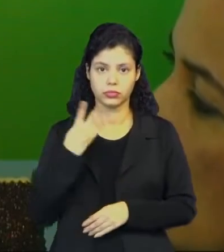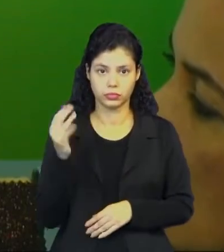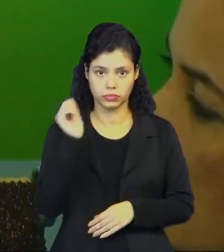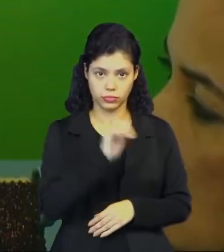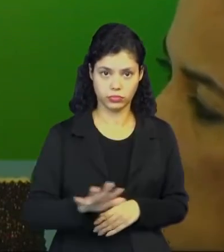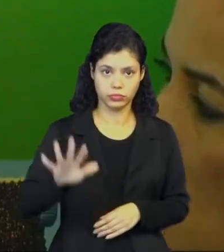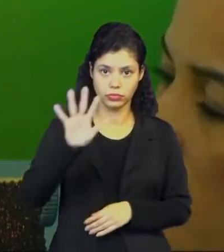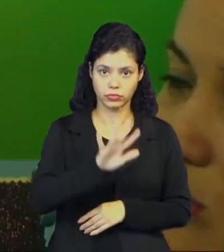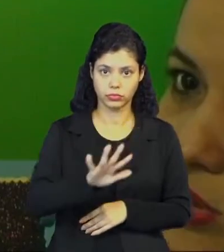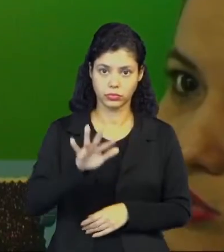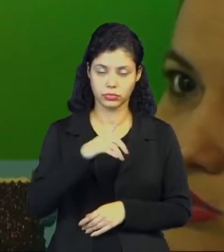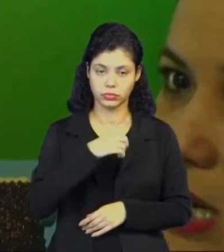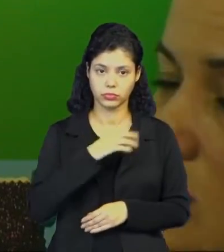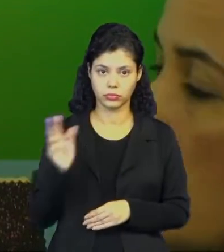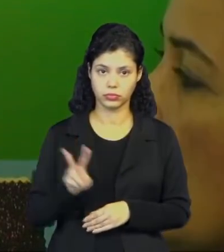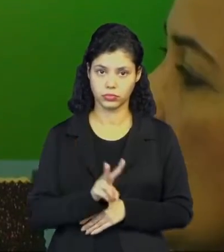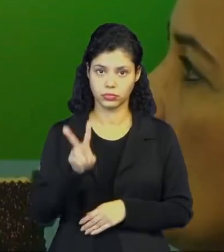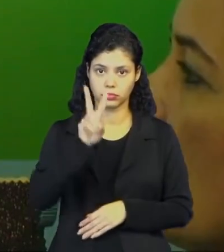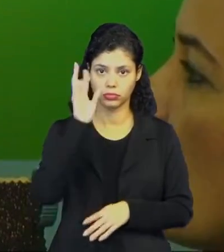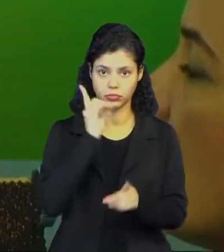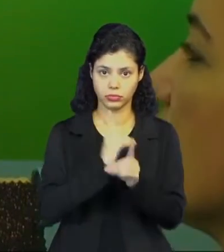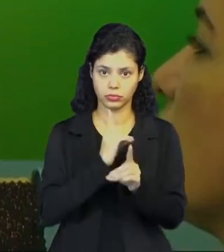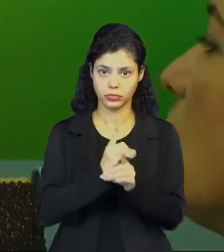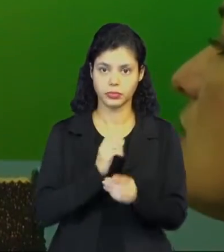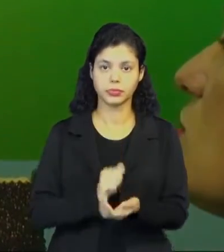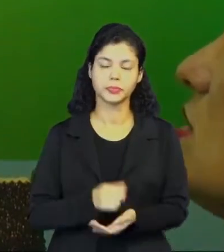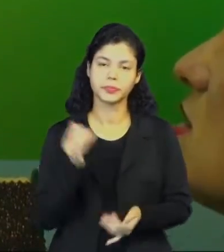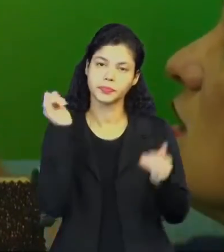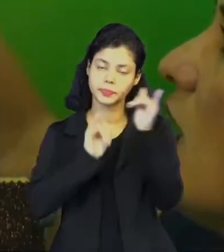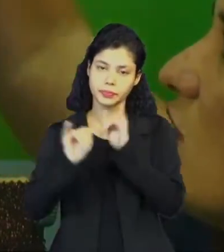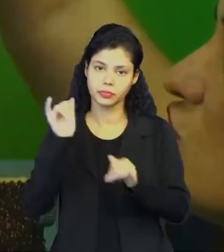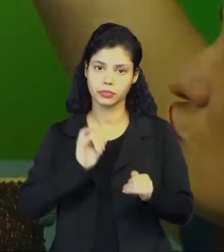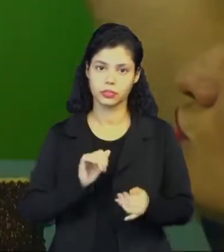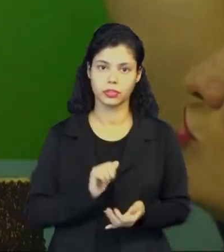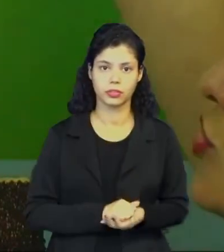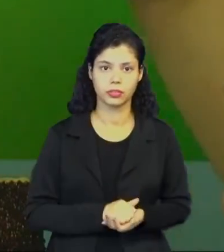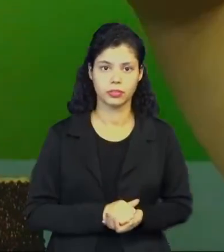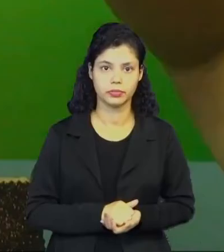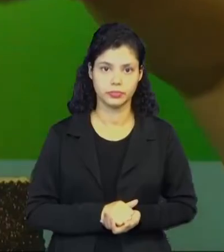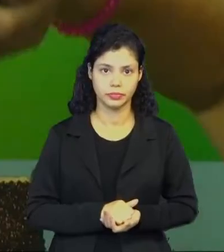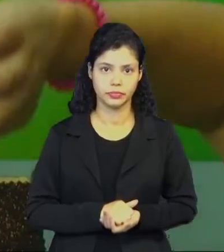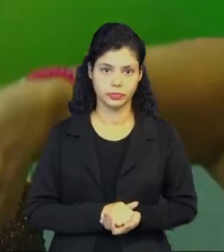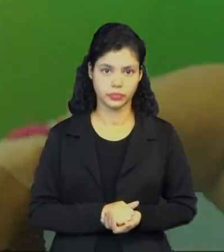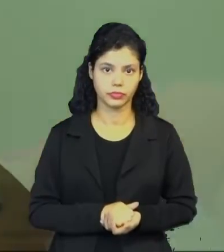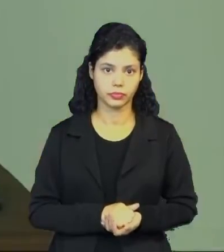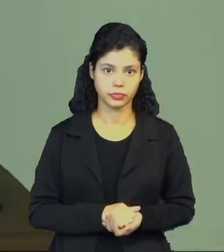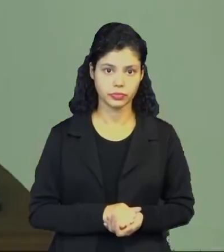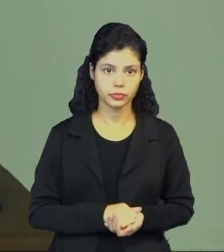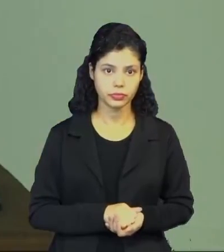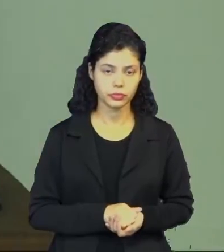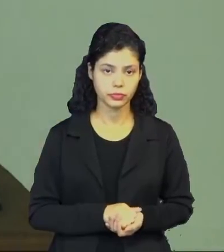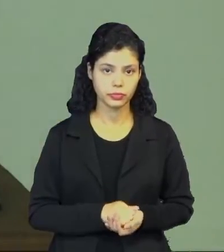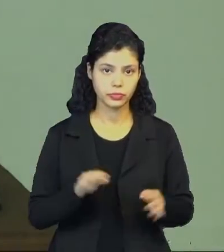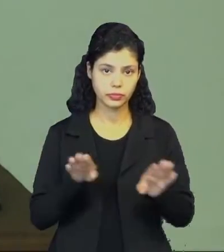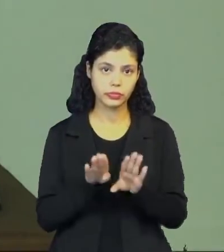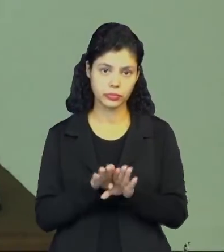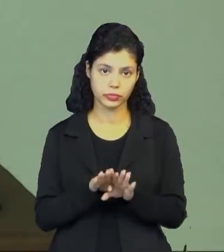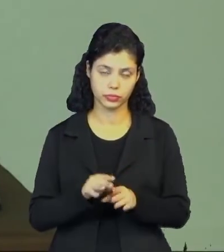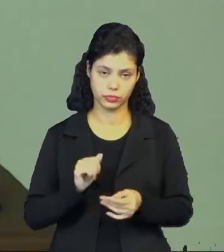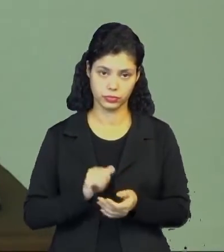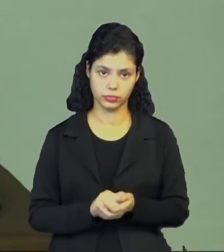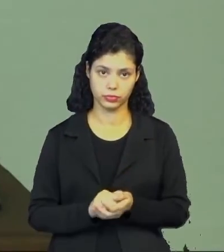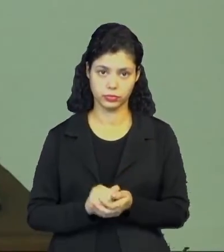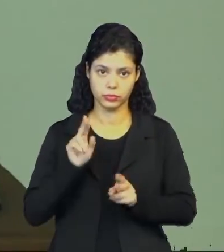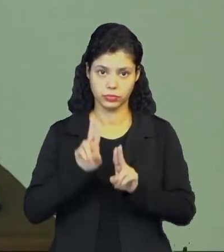geral, e você tem o valor encontrado. E aí, com essas informações, a gente construiu aquele gráfico lá, como eu falei, ó, dupla